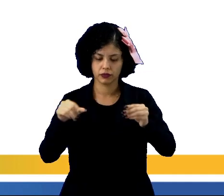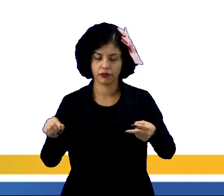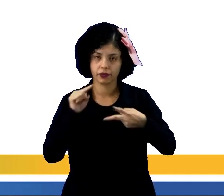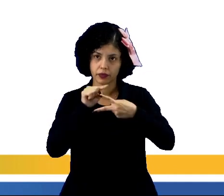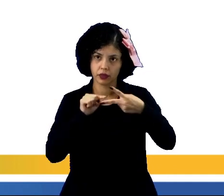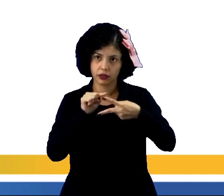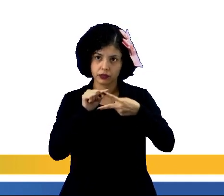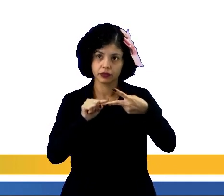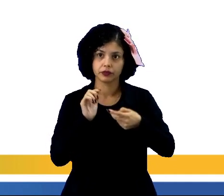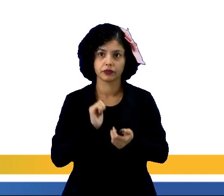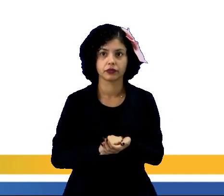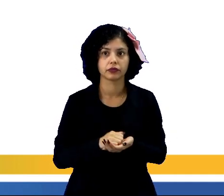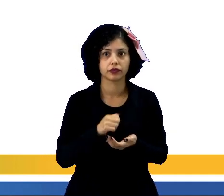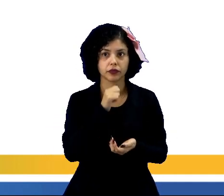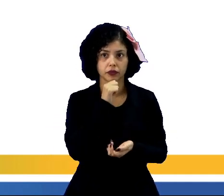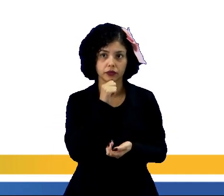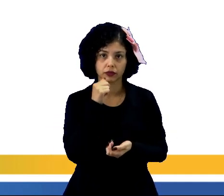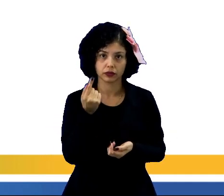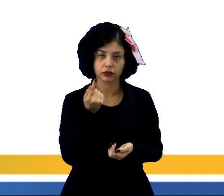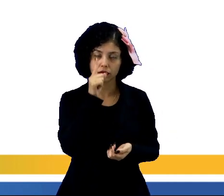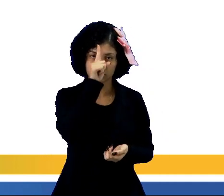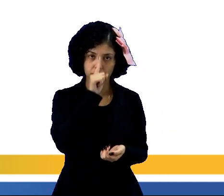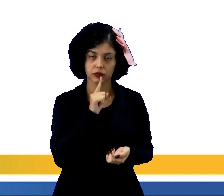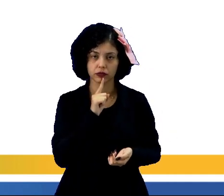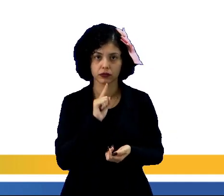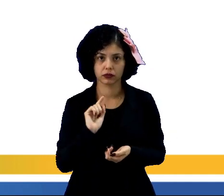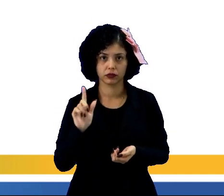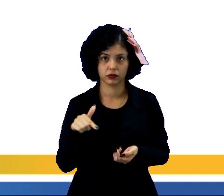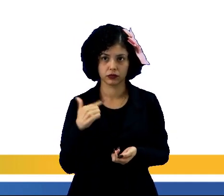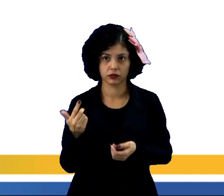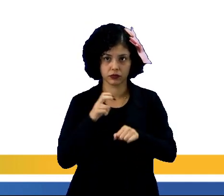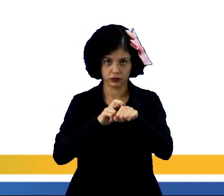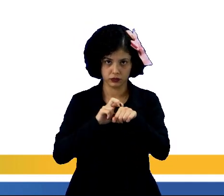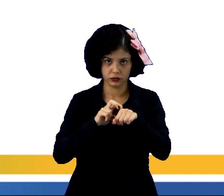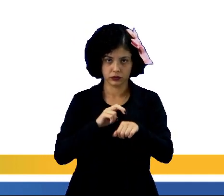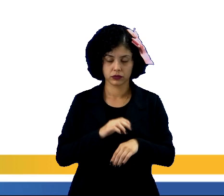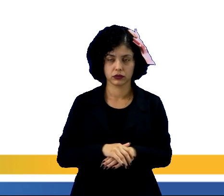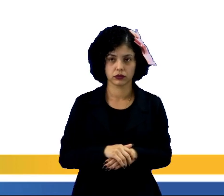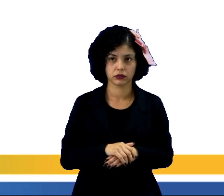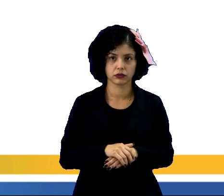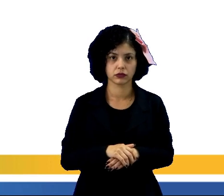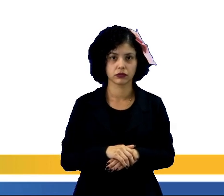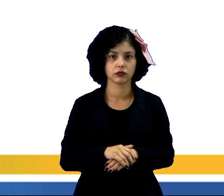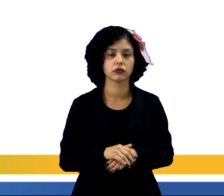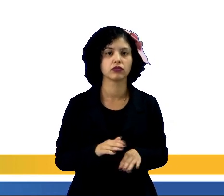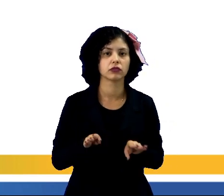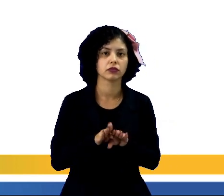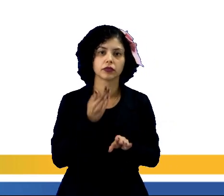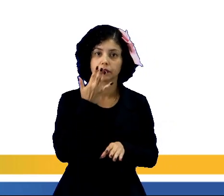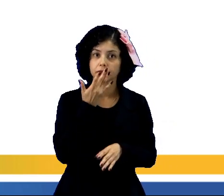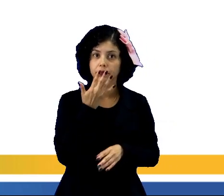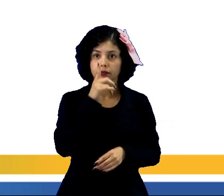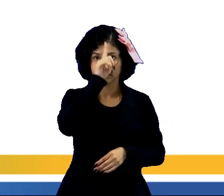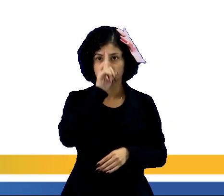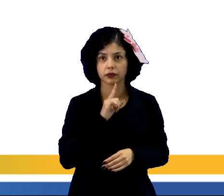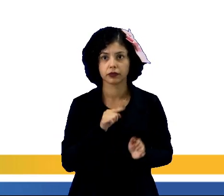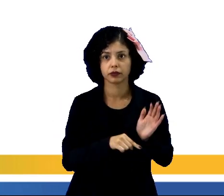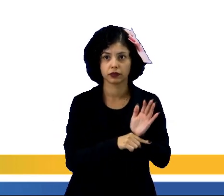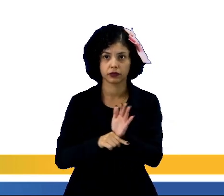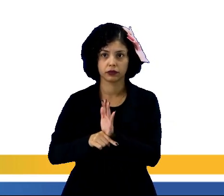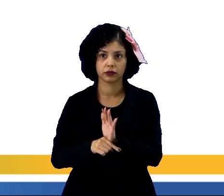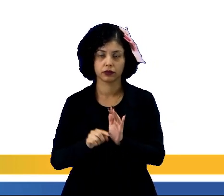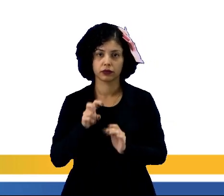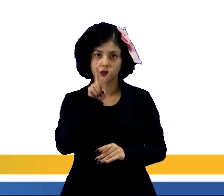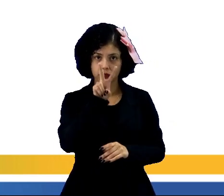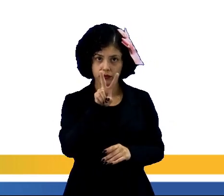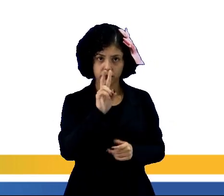dois alelos. Nós temos um para a cor amarela e outro para a cor verde. E aí vocês podem ver que a cor amarela está representada por um